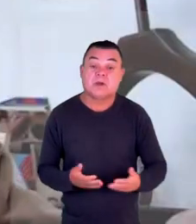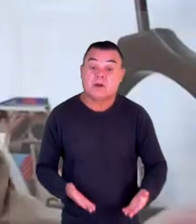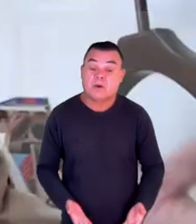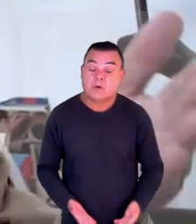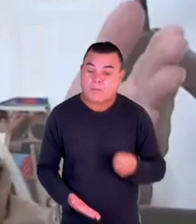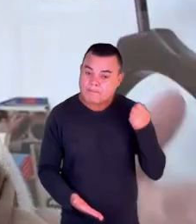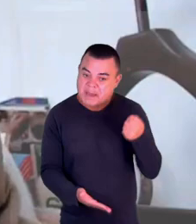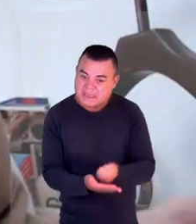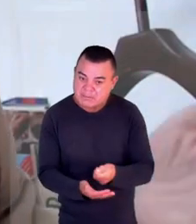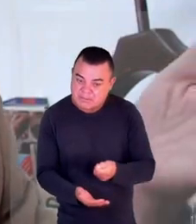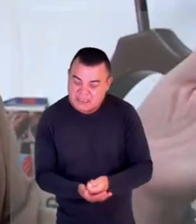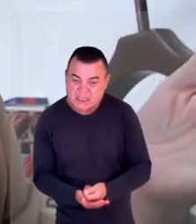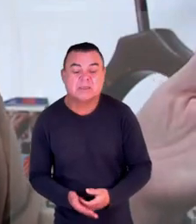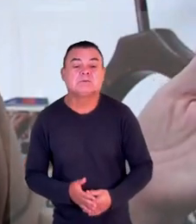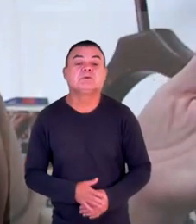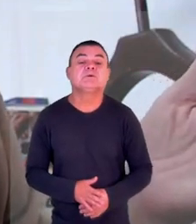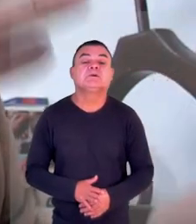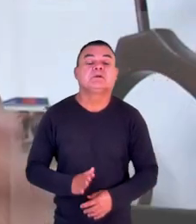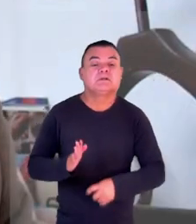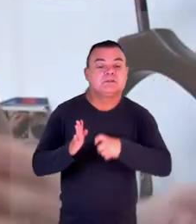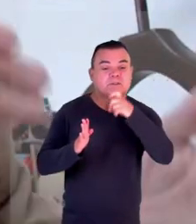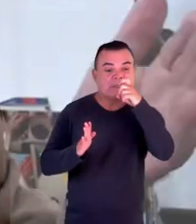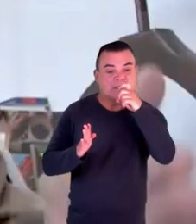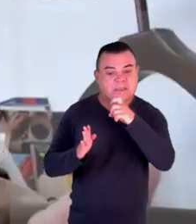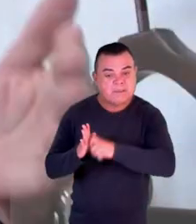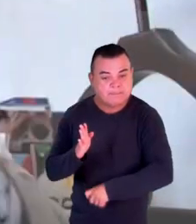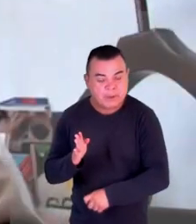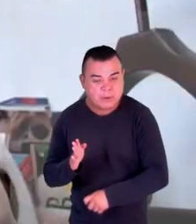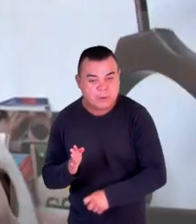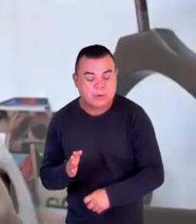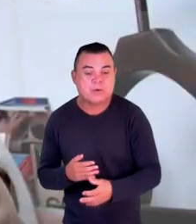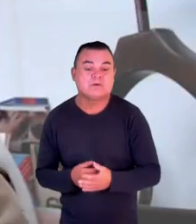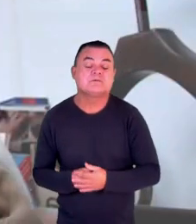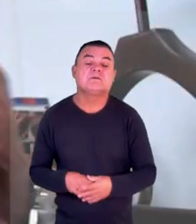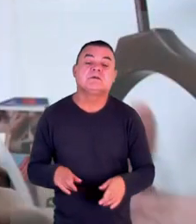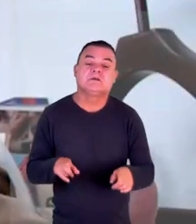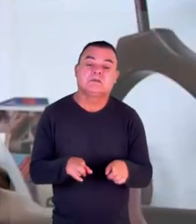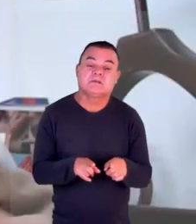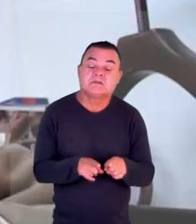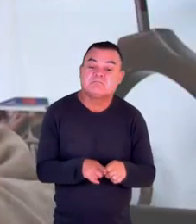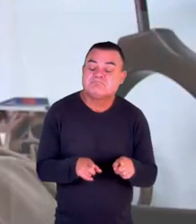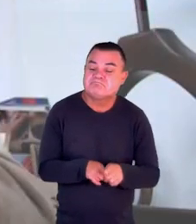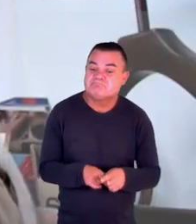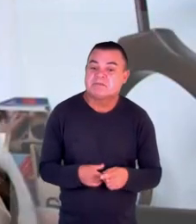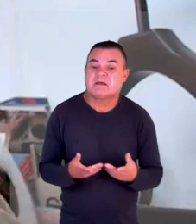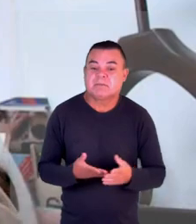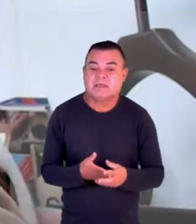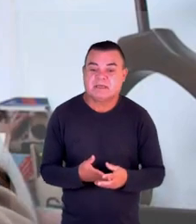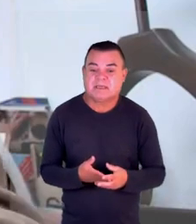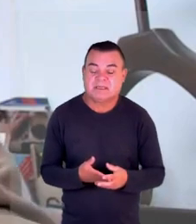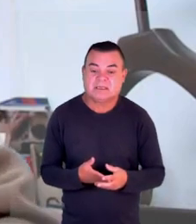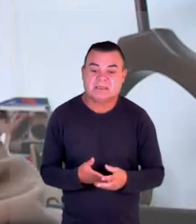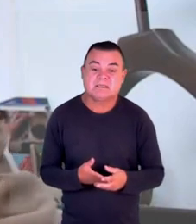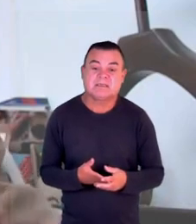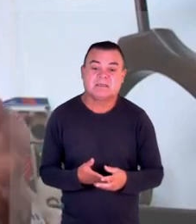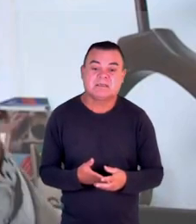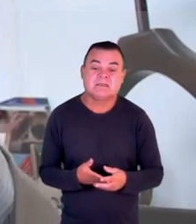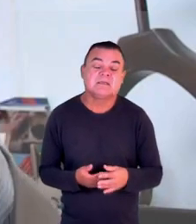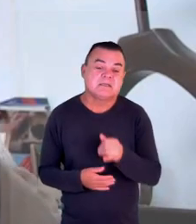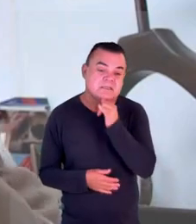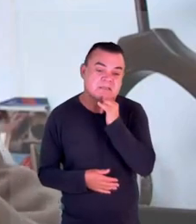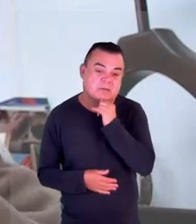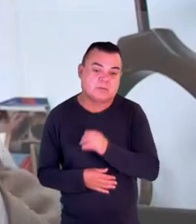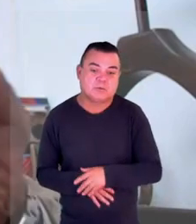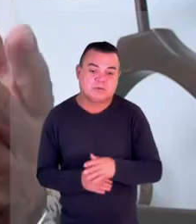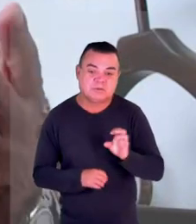exportações de produtos primários e semielaborados ou seja tomando o exemplo do Paraná